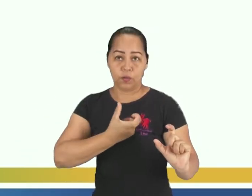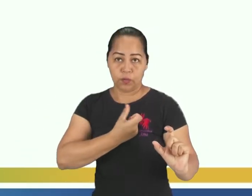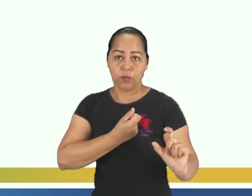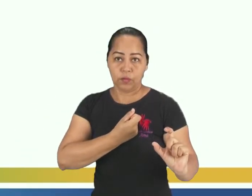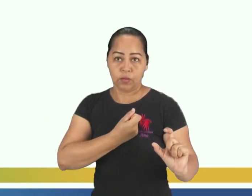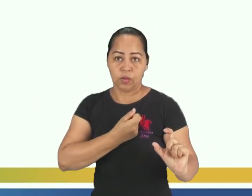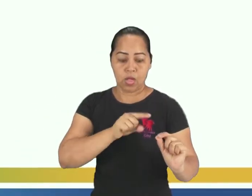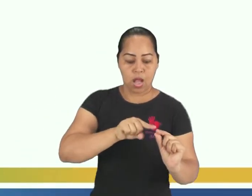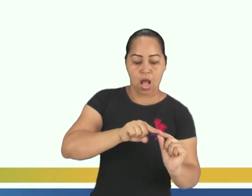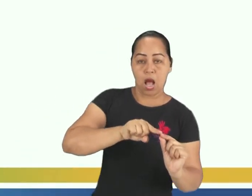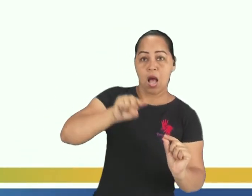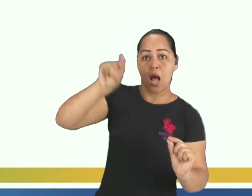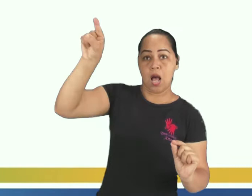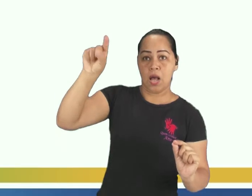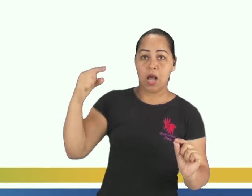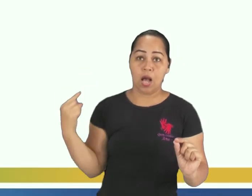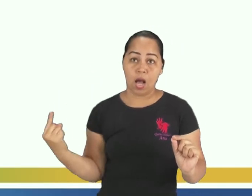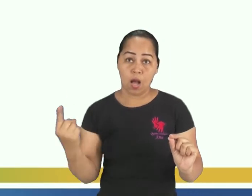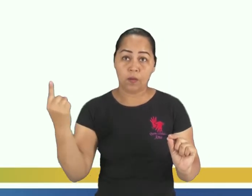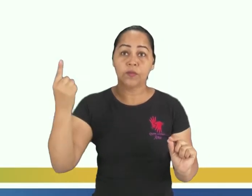sua altura.